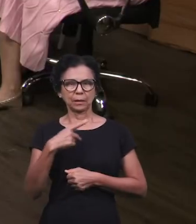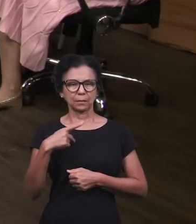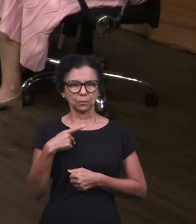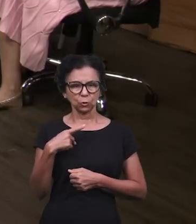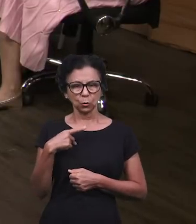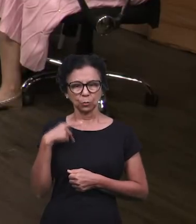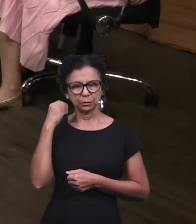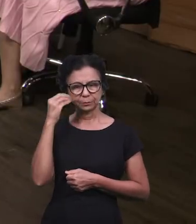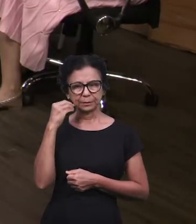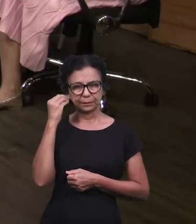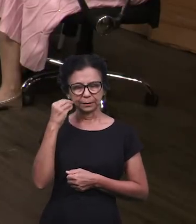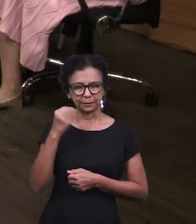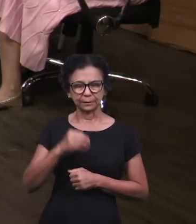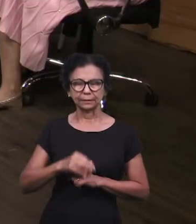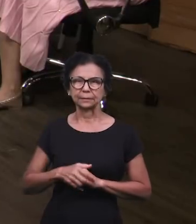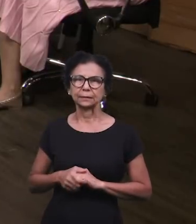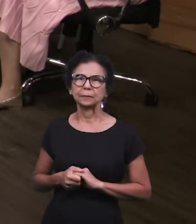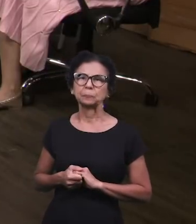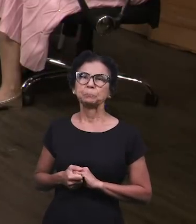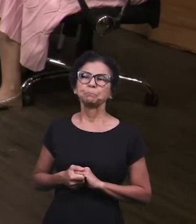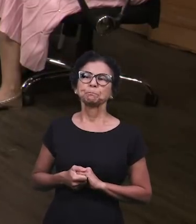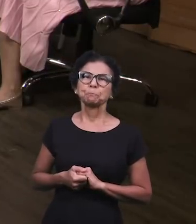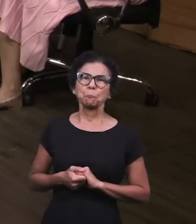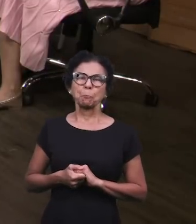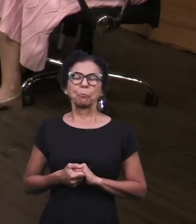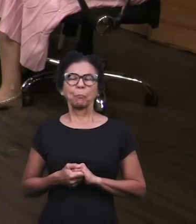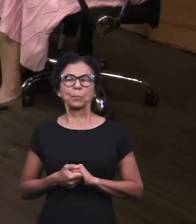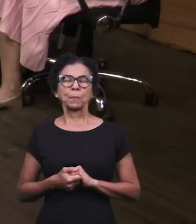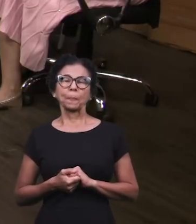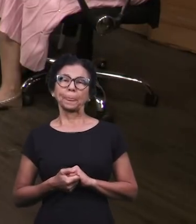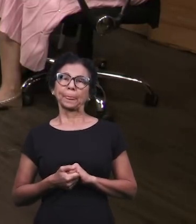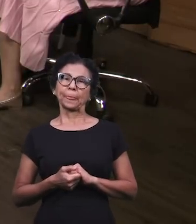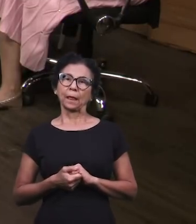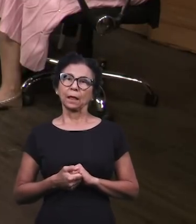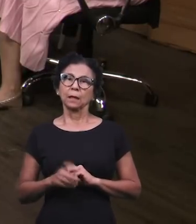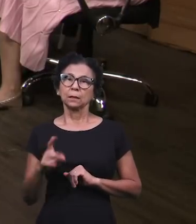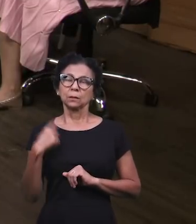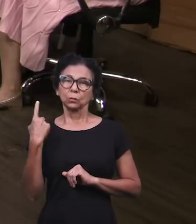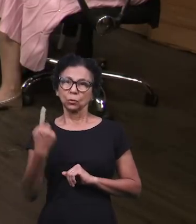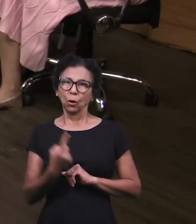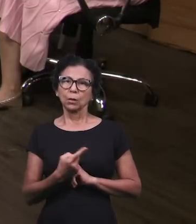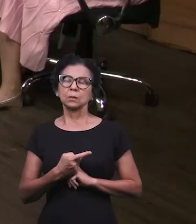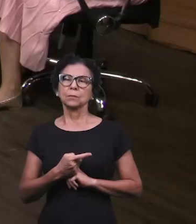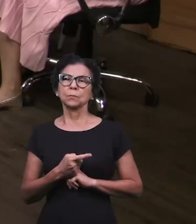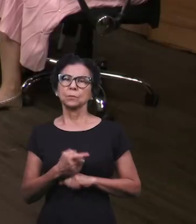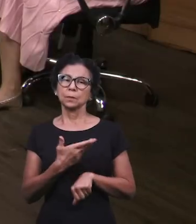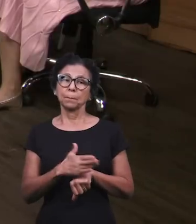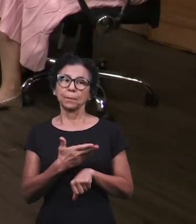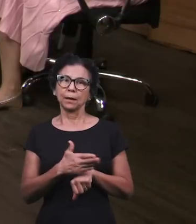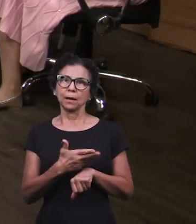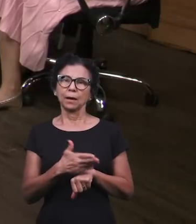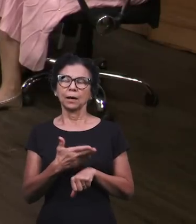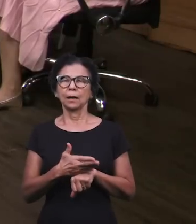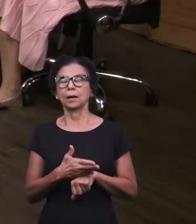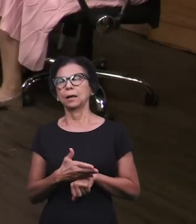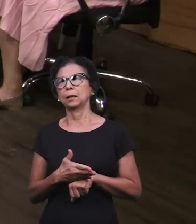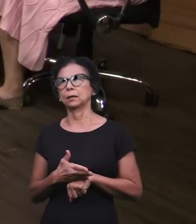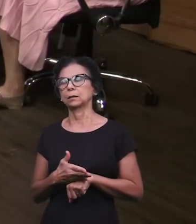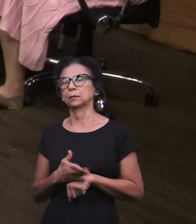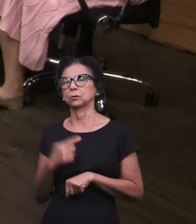muito forjado na prática, no dia a dia, né? A gente aprende, a gente